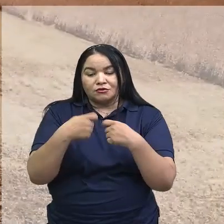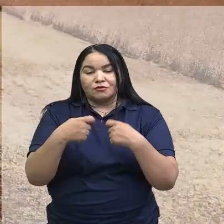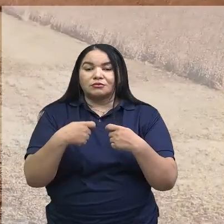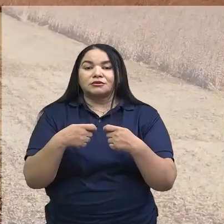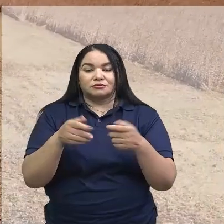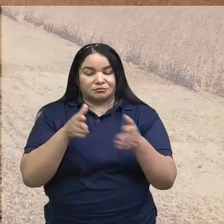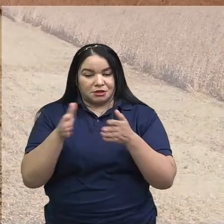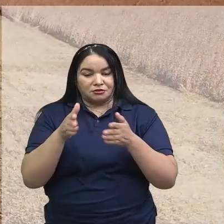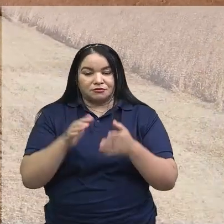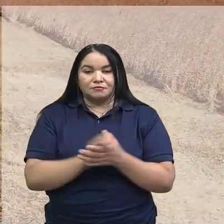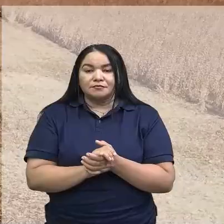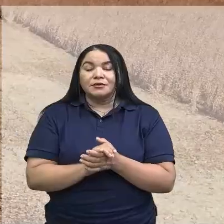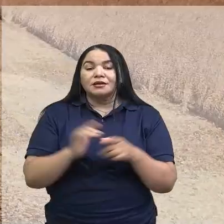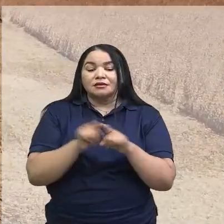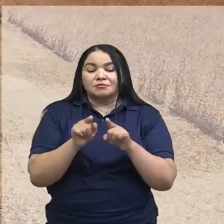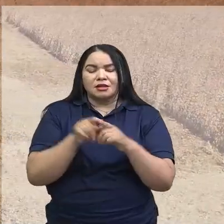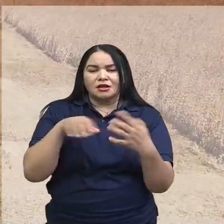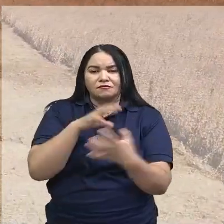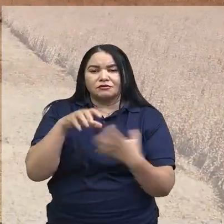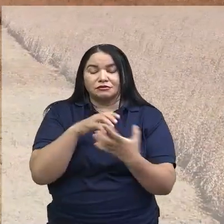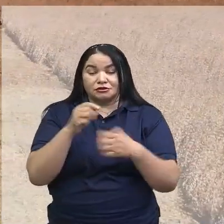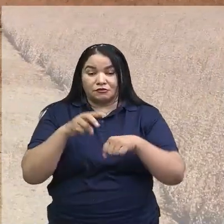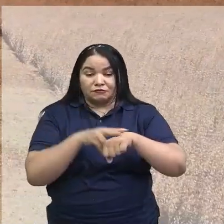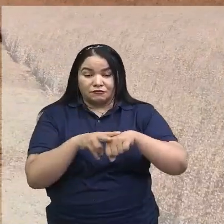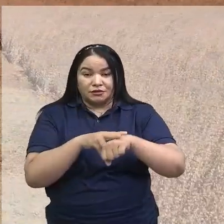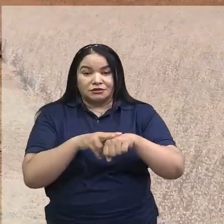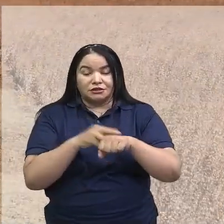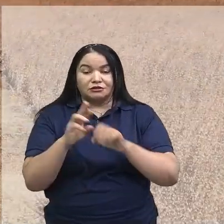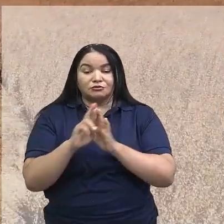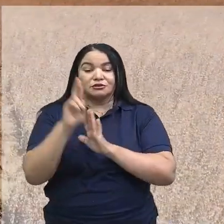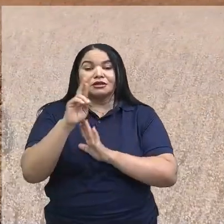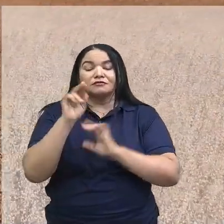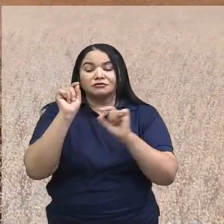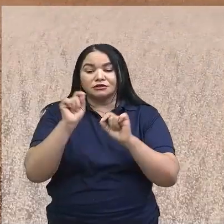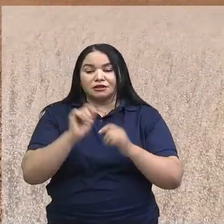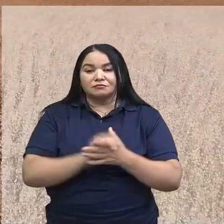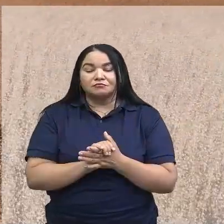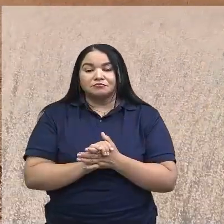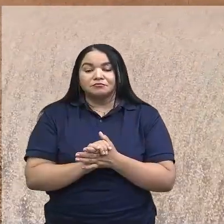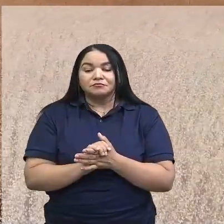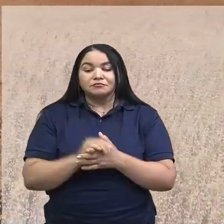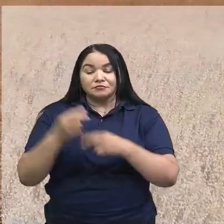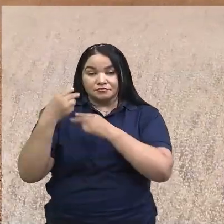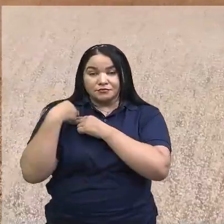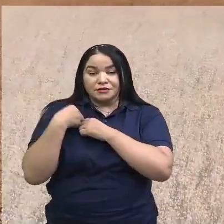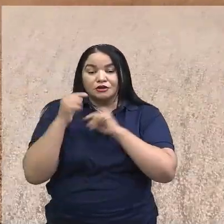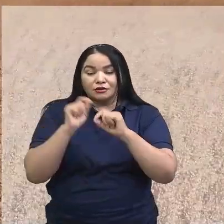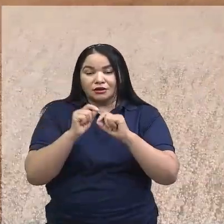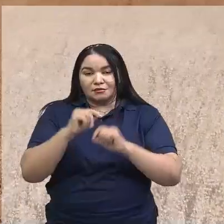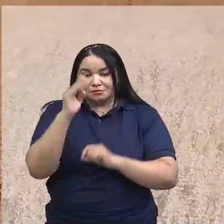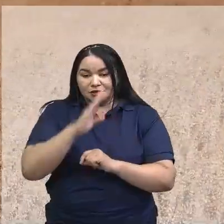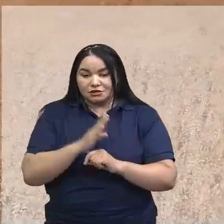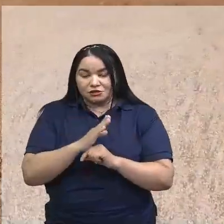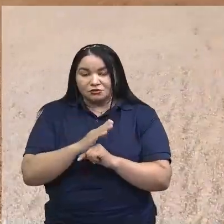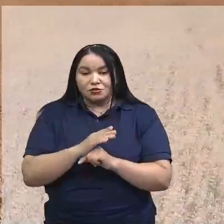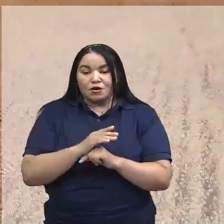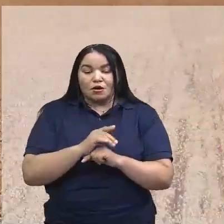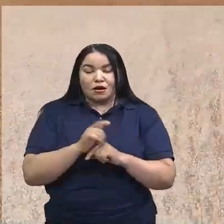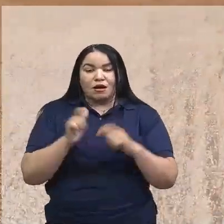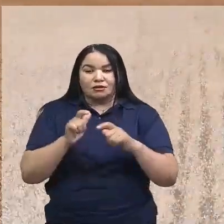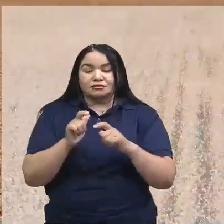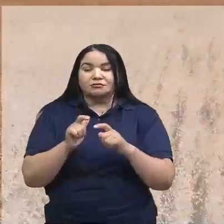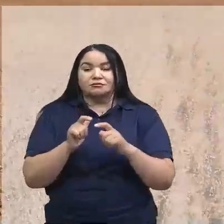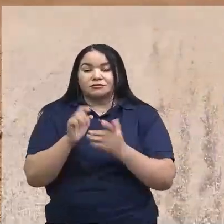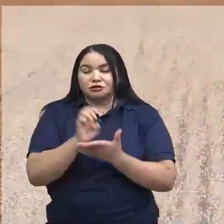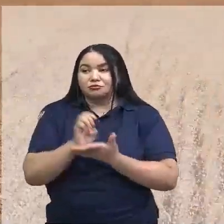A Revolução Verde também foi responsável por colocar o Brasil num lugar de destaque no que se refere à produção e exportação